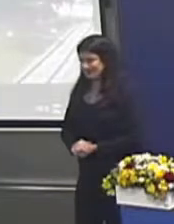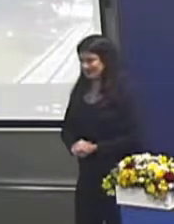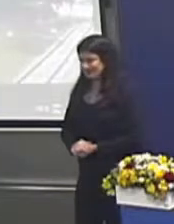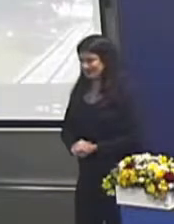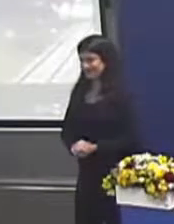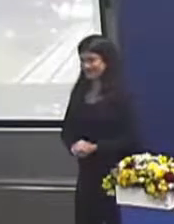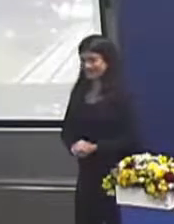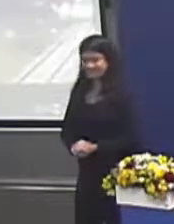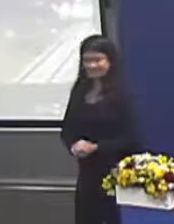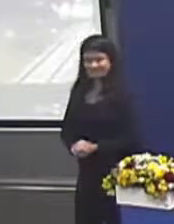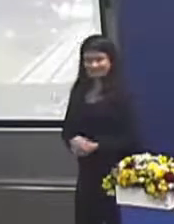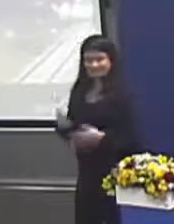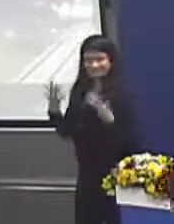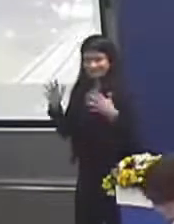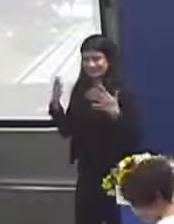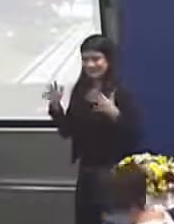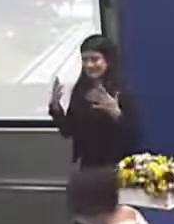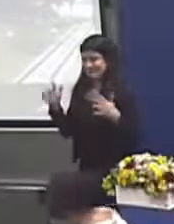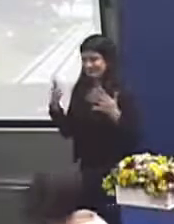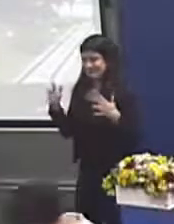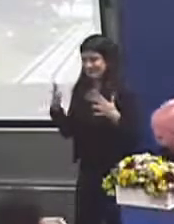linda. Parabéns.